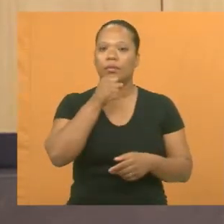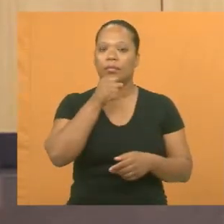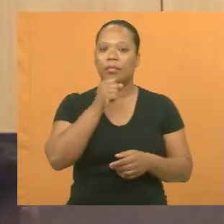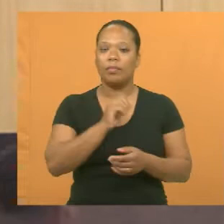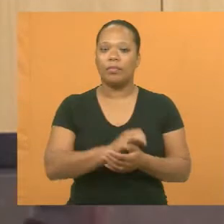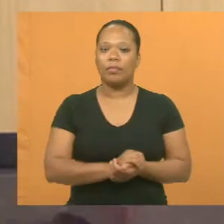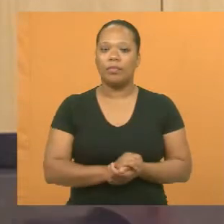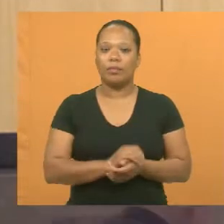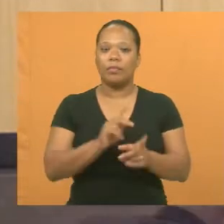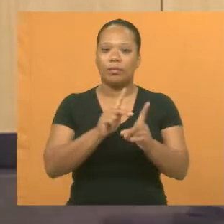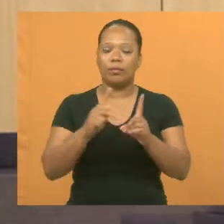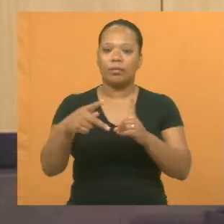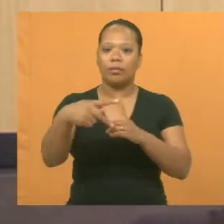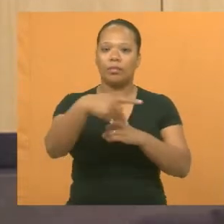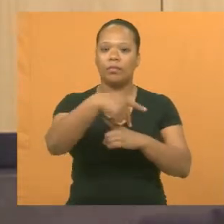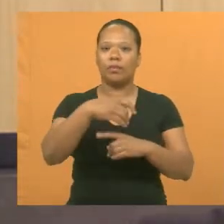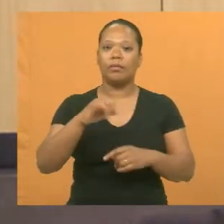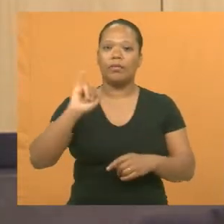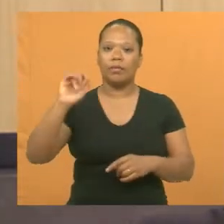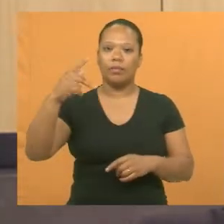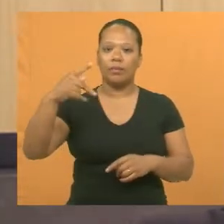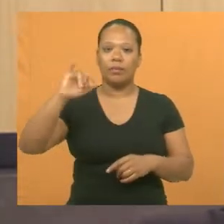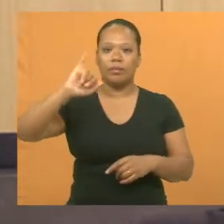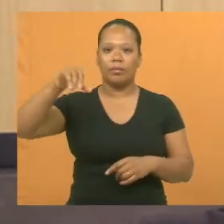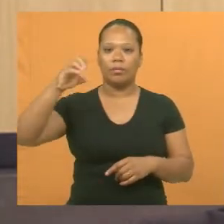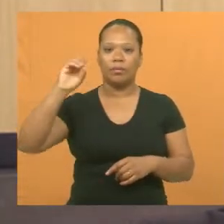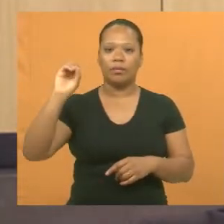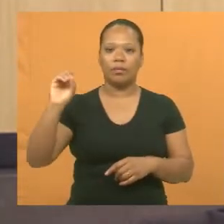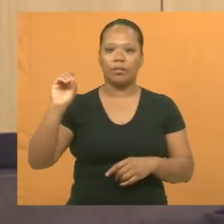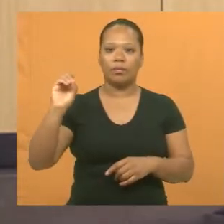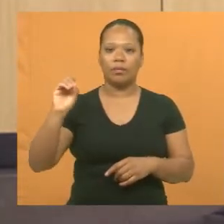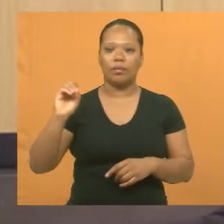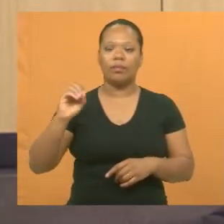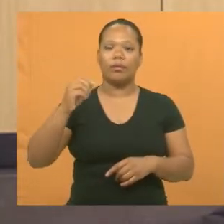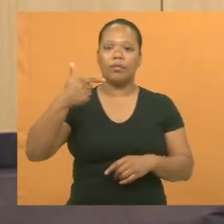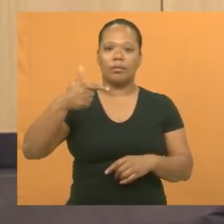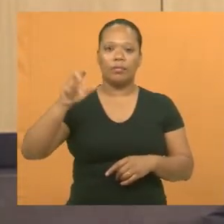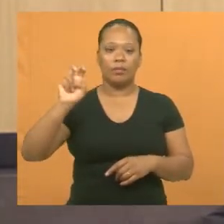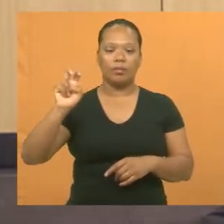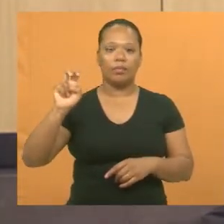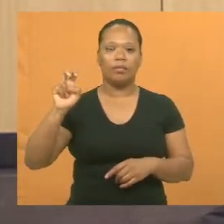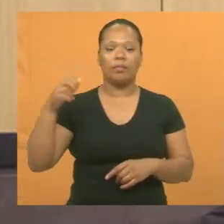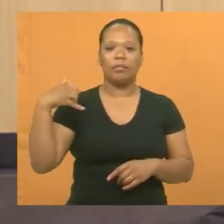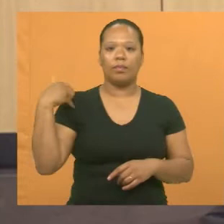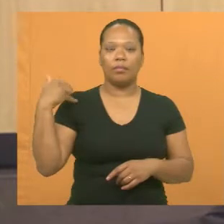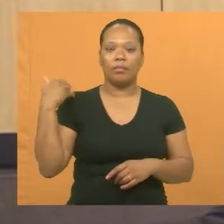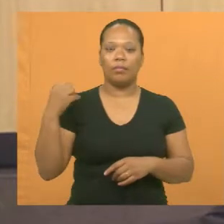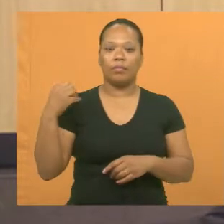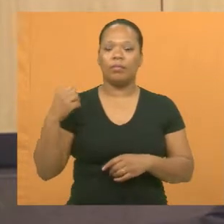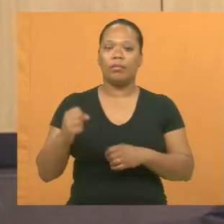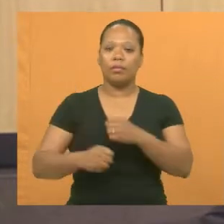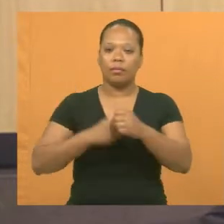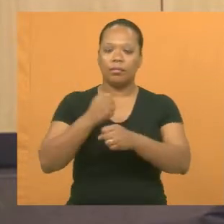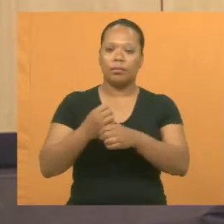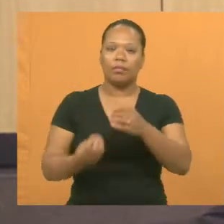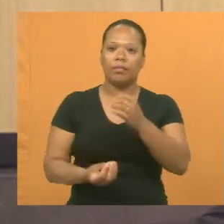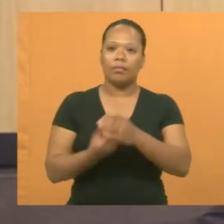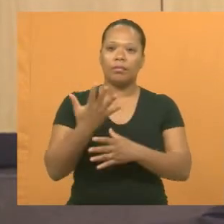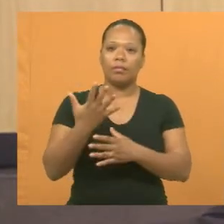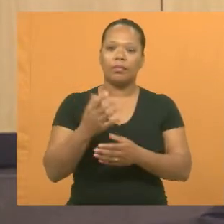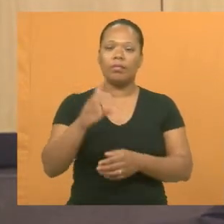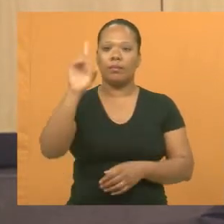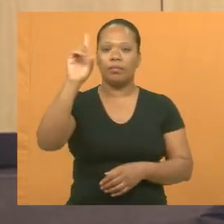Previdência do município de Jacareí, IPMJ, pelo transcurso de seus 25 anos de criação, com especiais cumprimentos aos